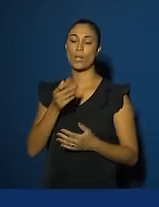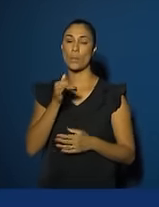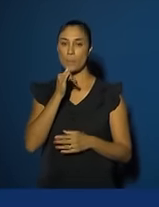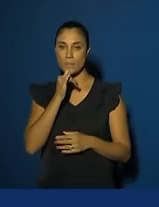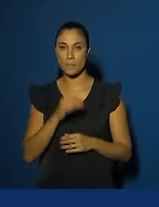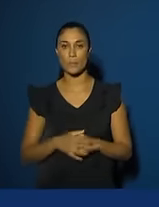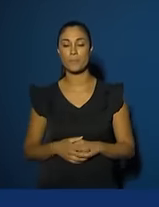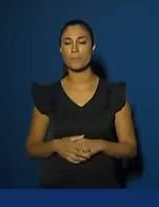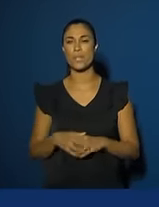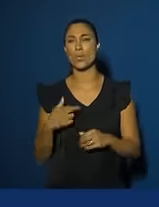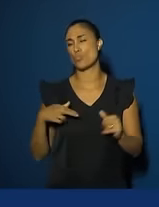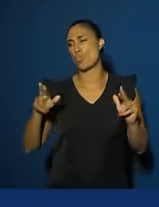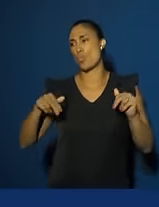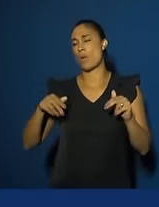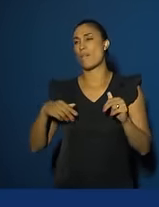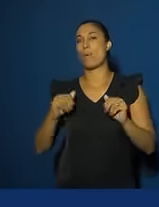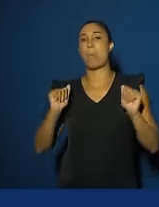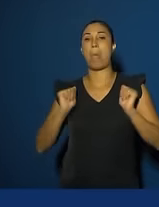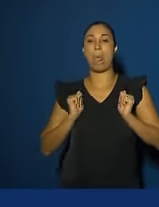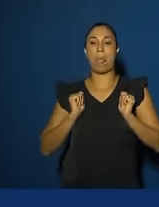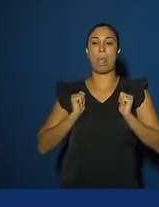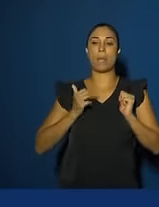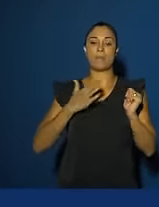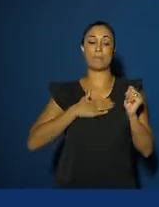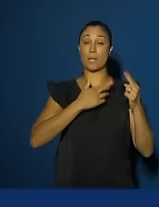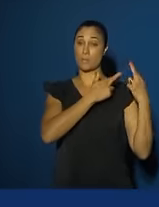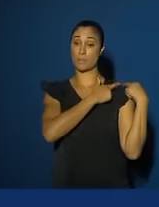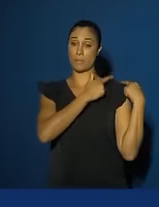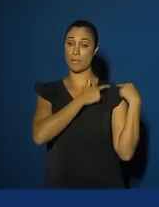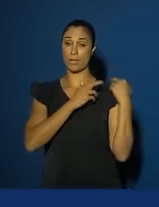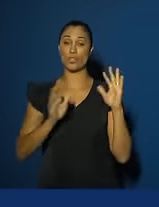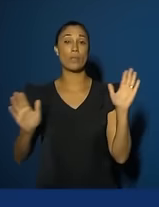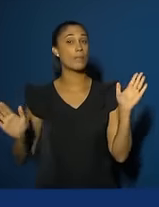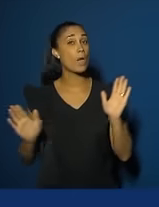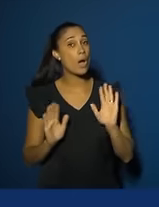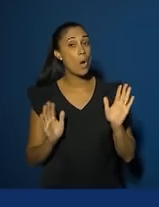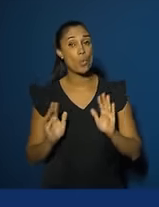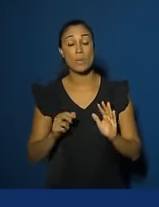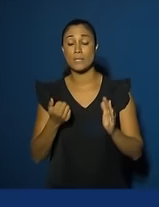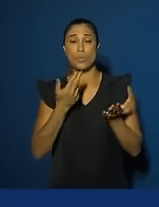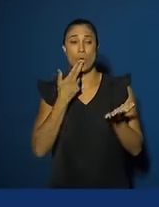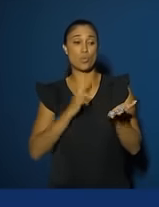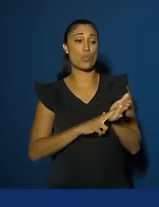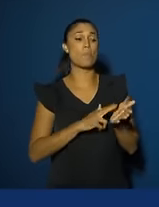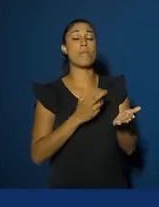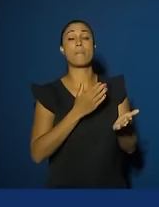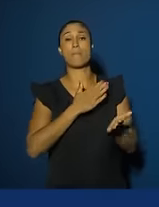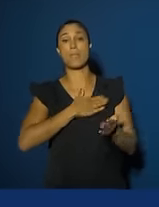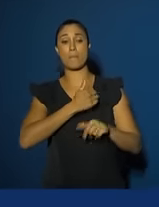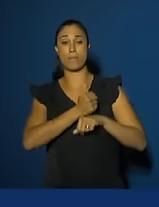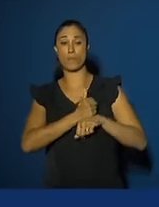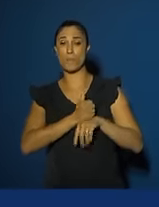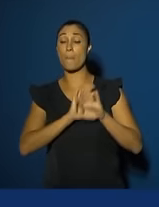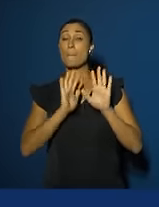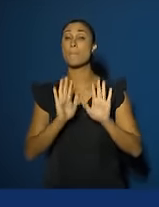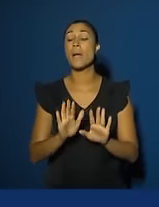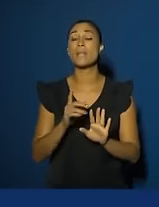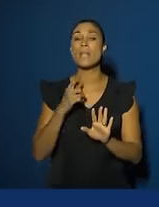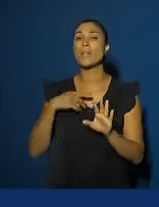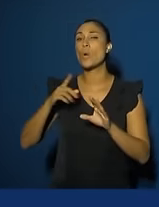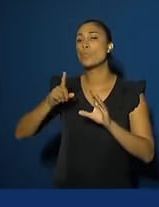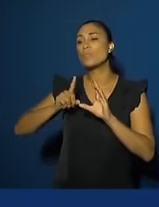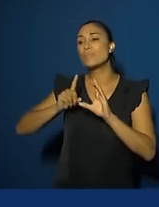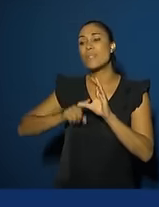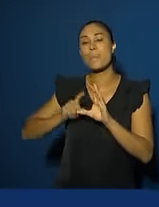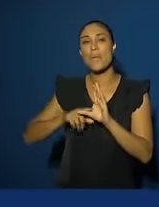que eu não eu jamais vou abdicar das minhas responsabilidades porque senão não assumiria o cargo né o que eu tô dizendo seguinte não depende do